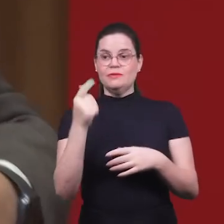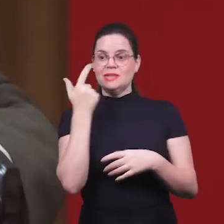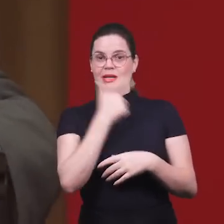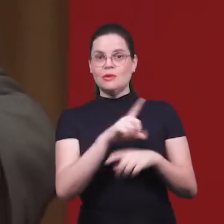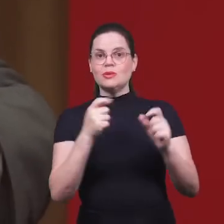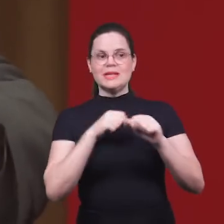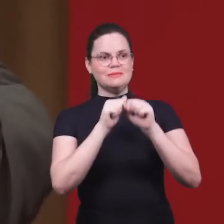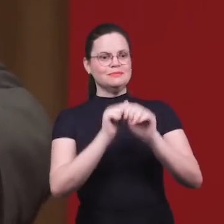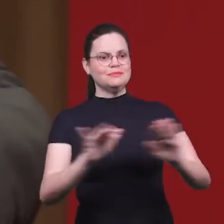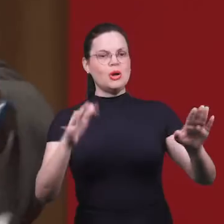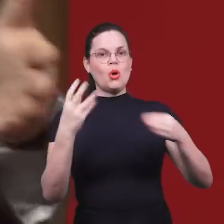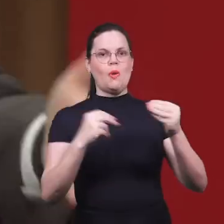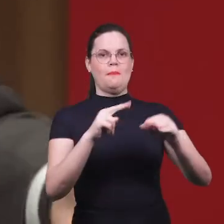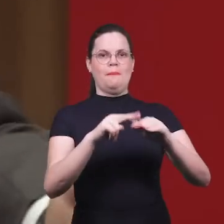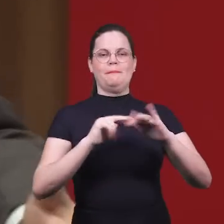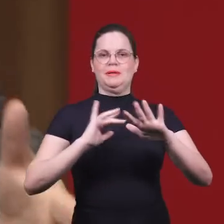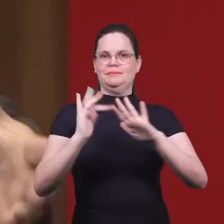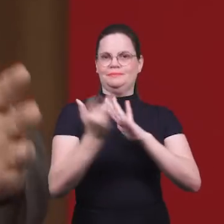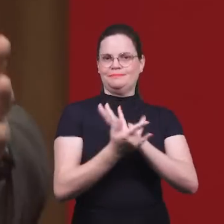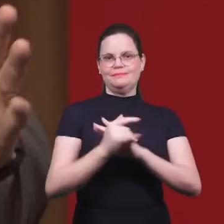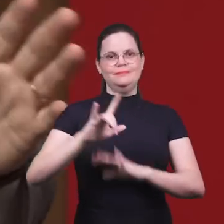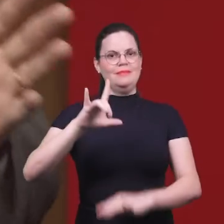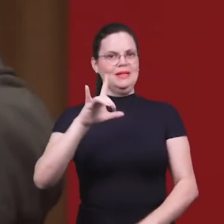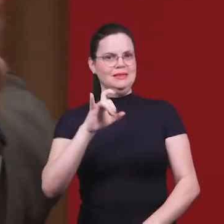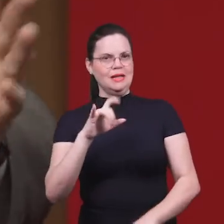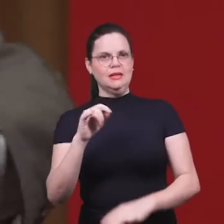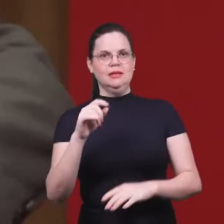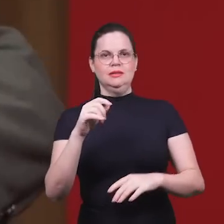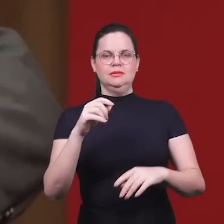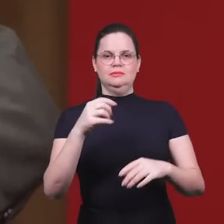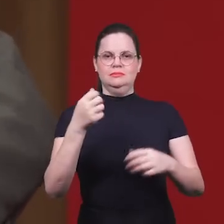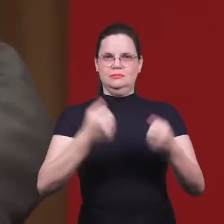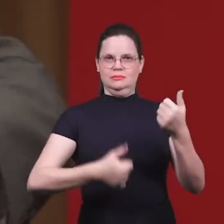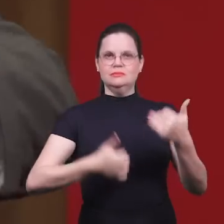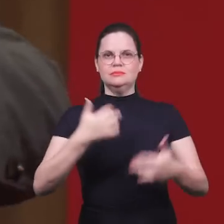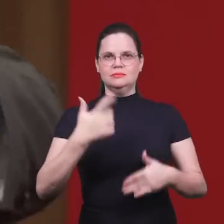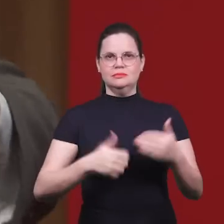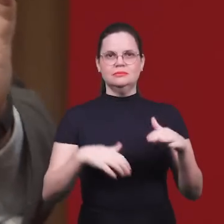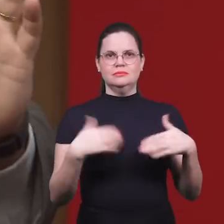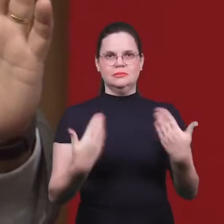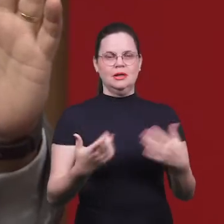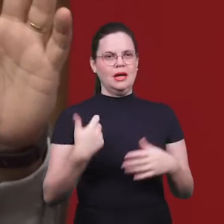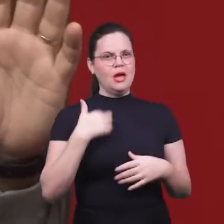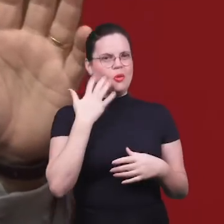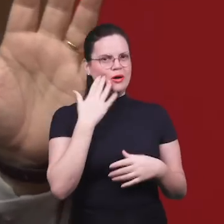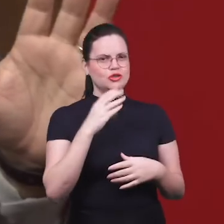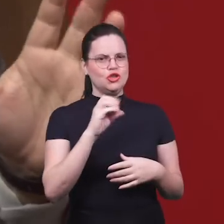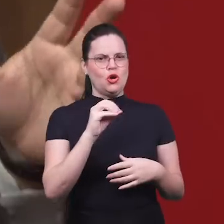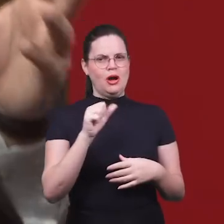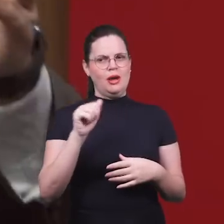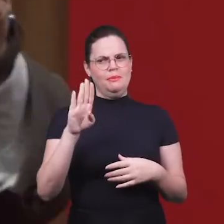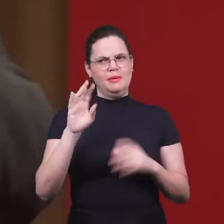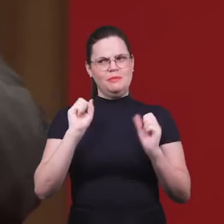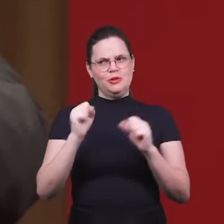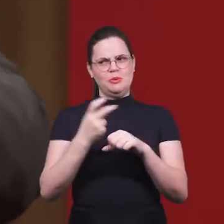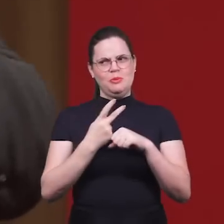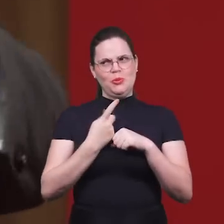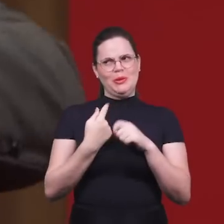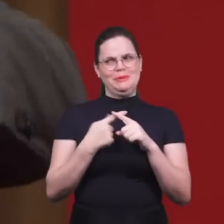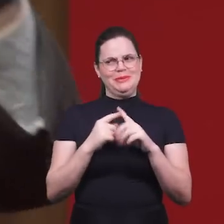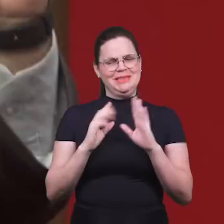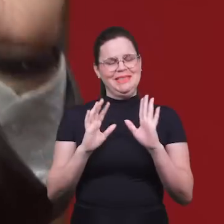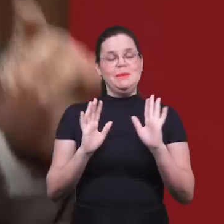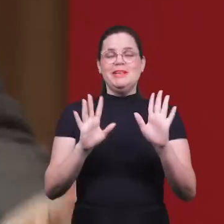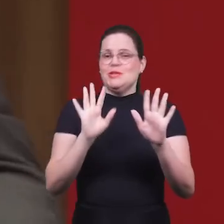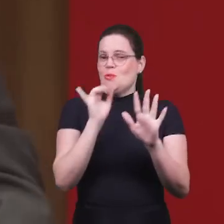você consegue, às vezes, prestar serviço. Então, talvez a OAB vai vir atrás de mim por causa disso, mas